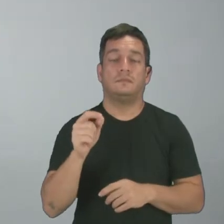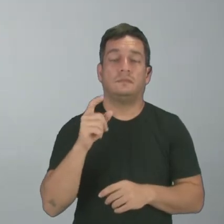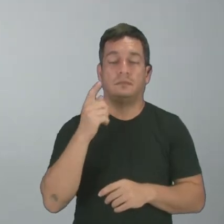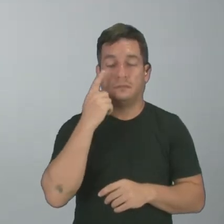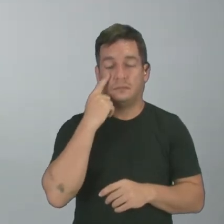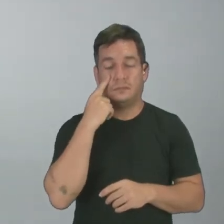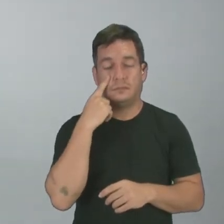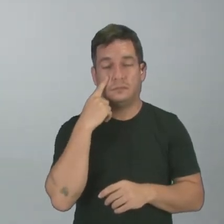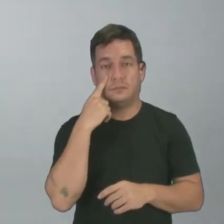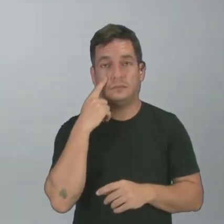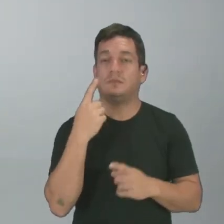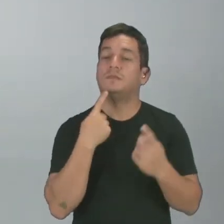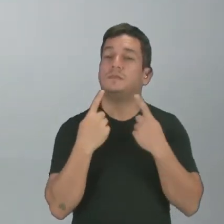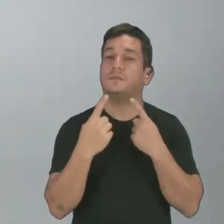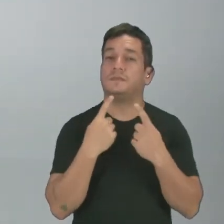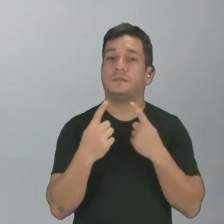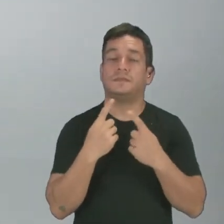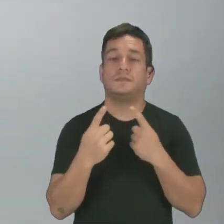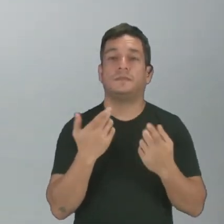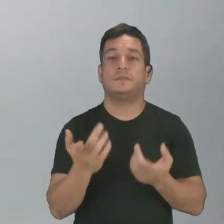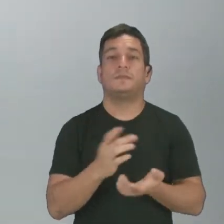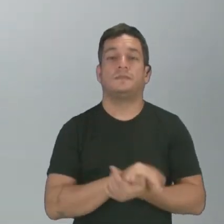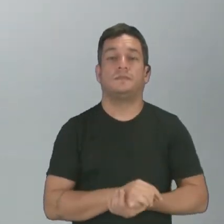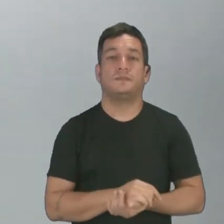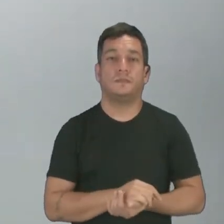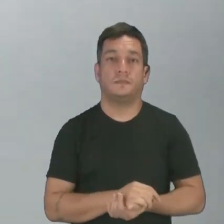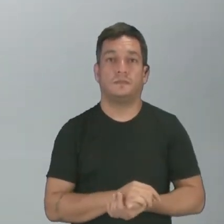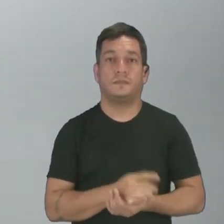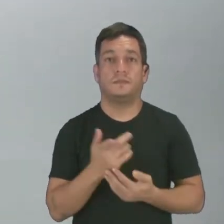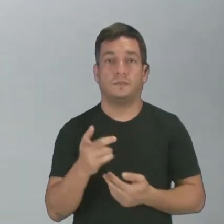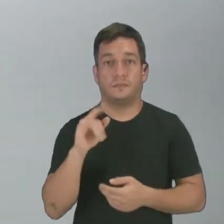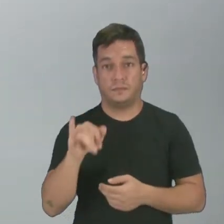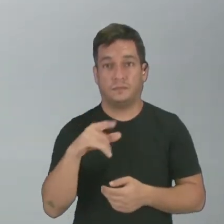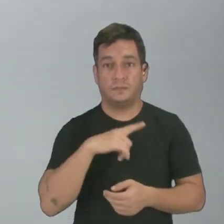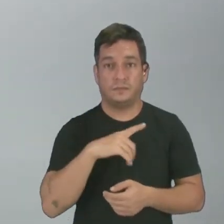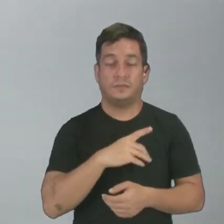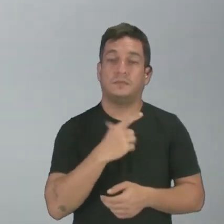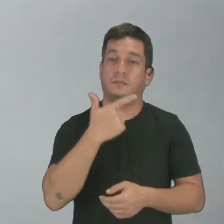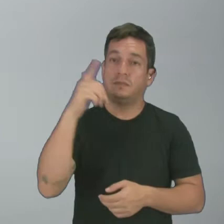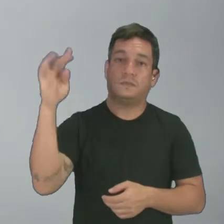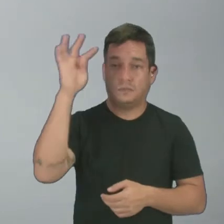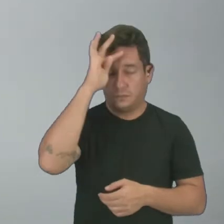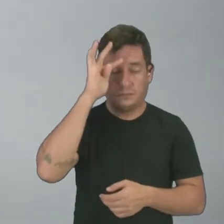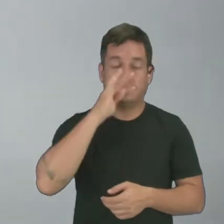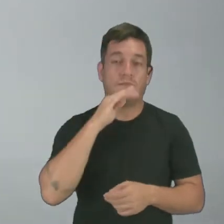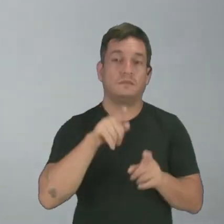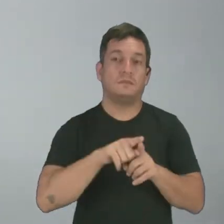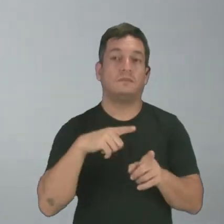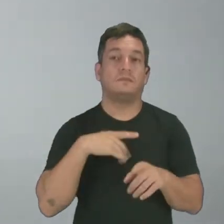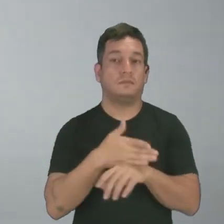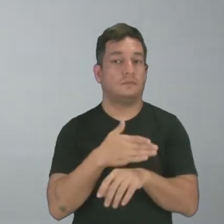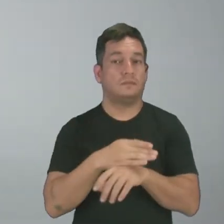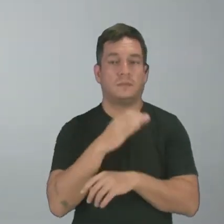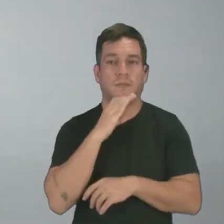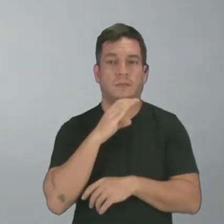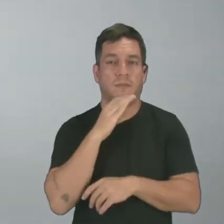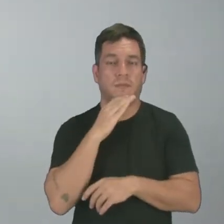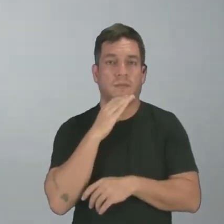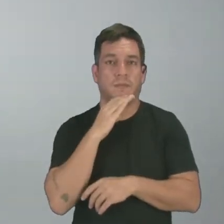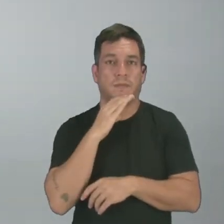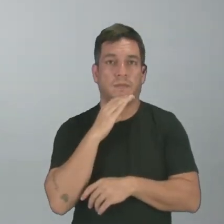forma do diálogo, da dialética. Então, só que existem outras tradições que você tem acesso ao